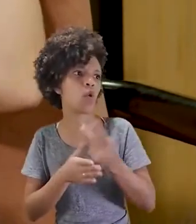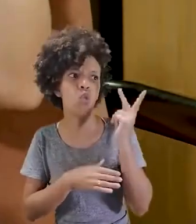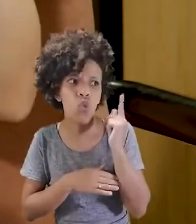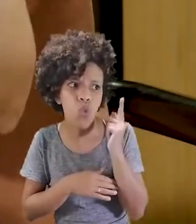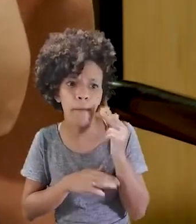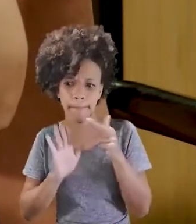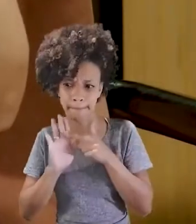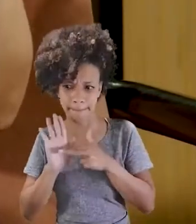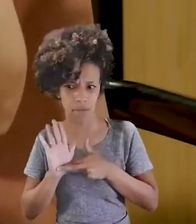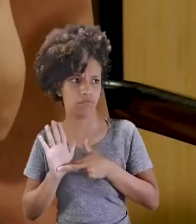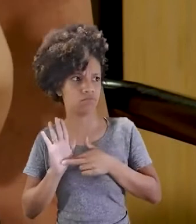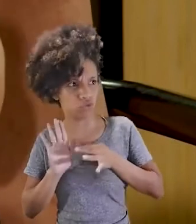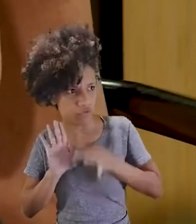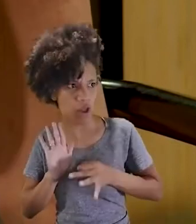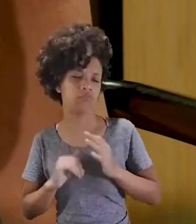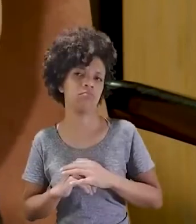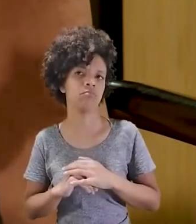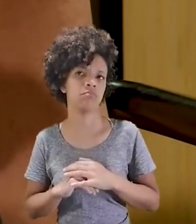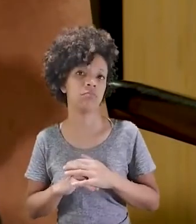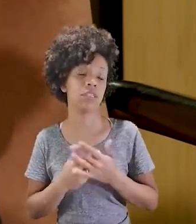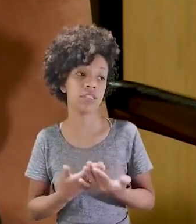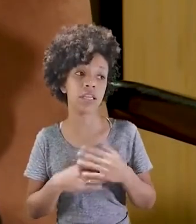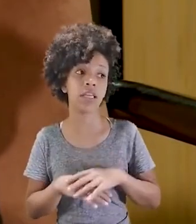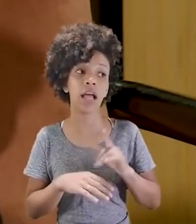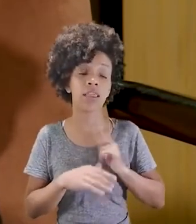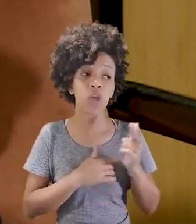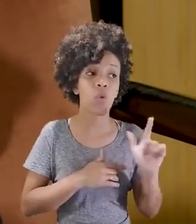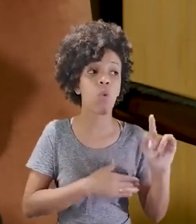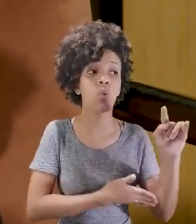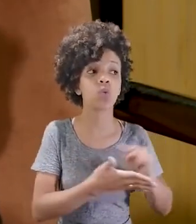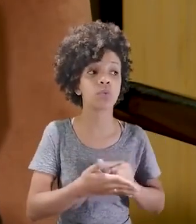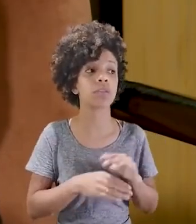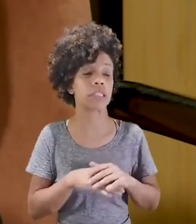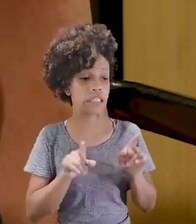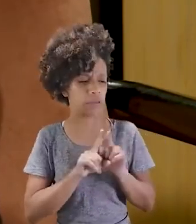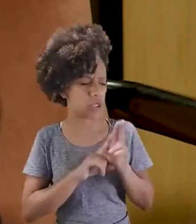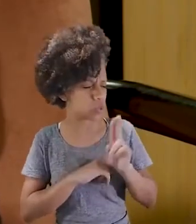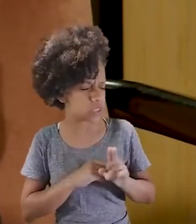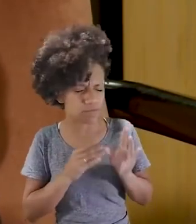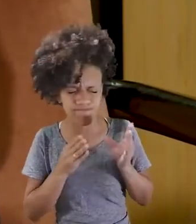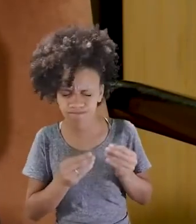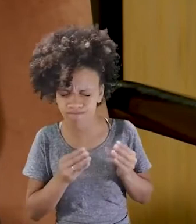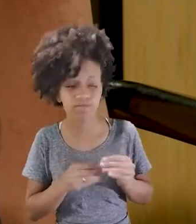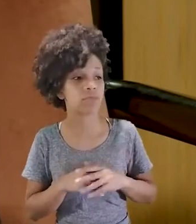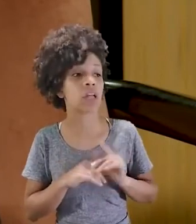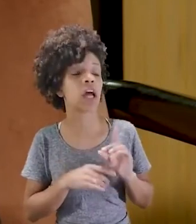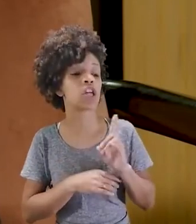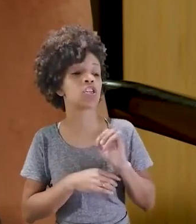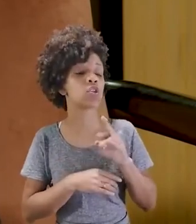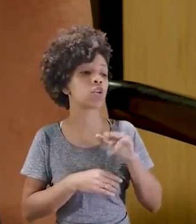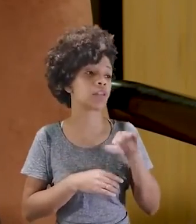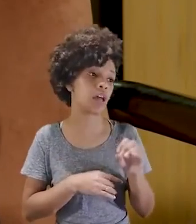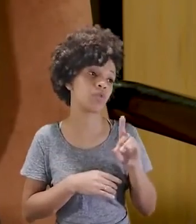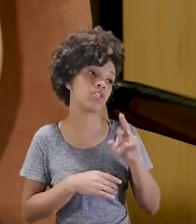uma normativa de fato para eles aí eu estatuto eles têm um outro documento que eles têm usado muito muito que